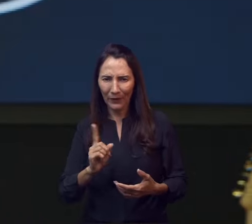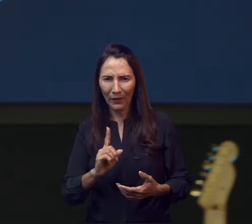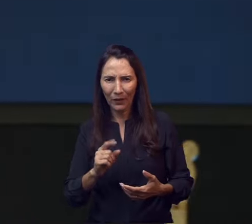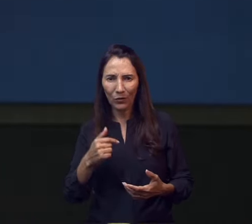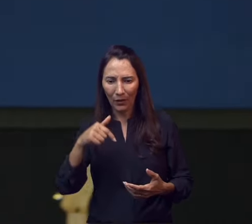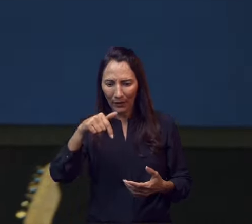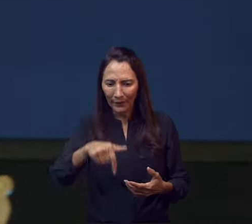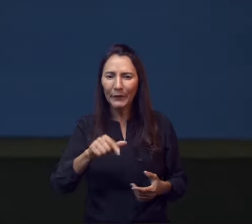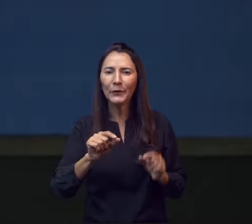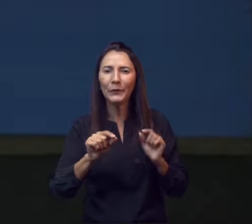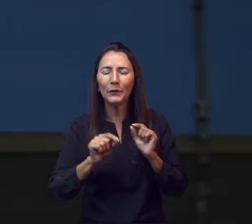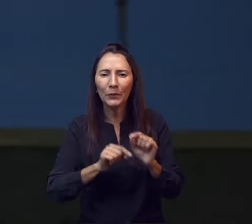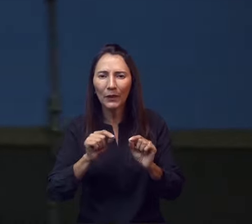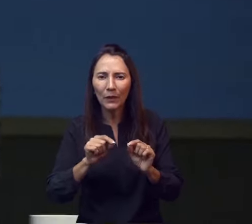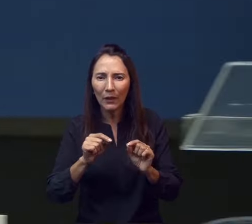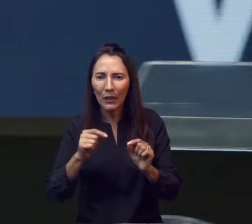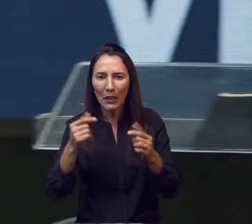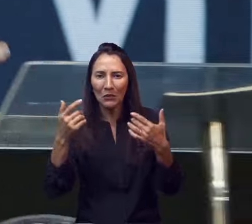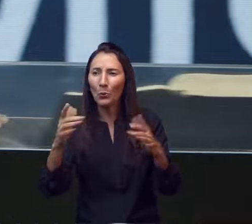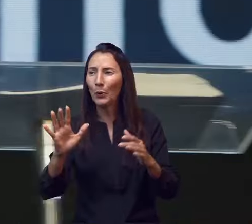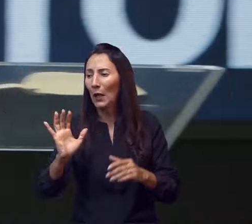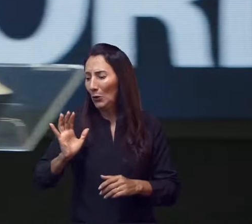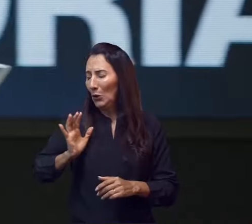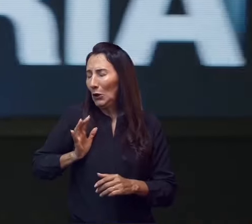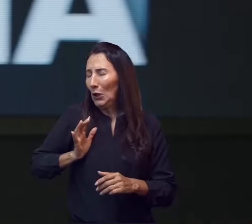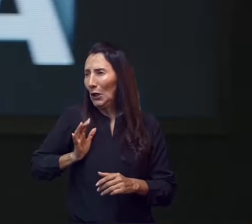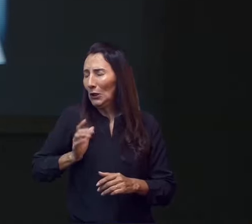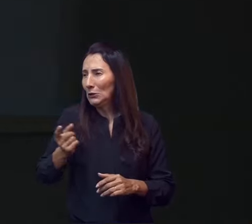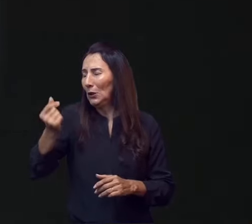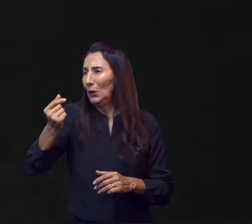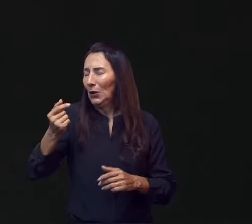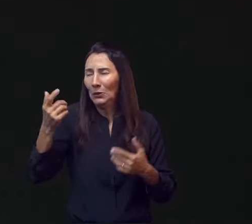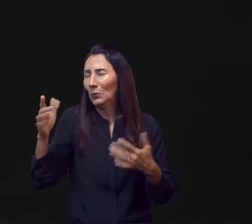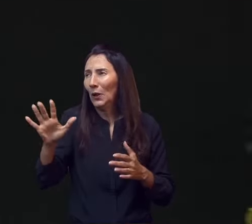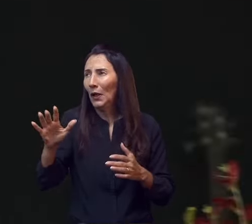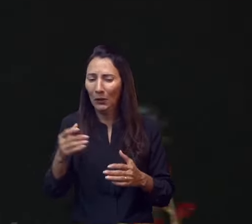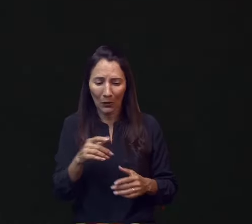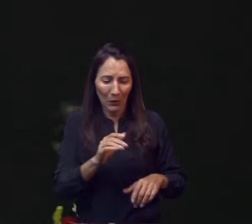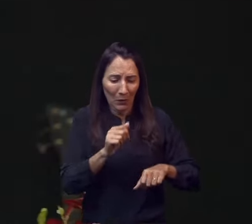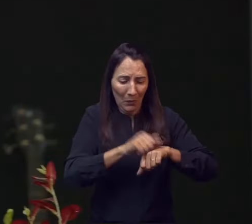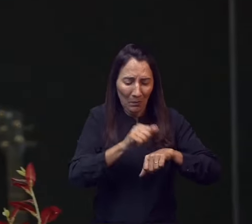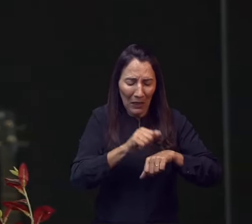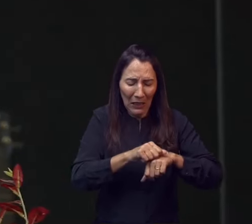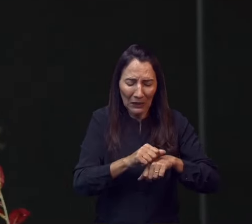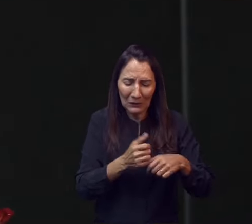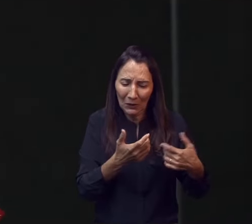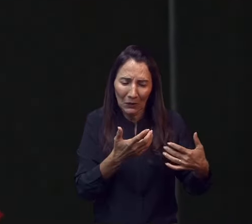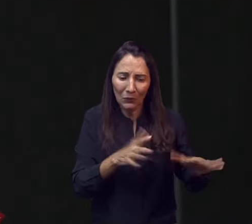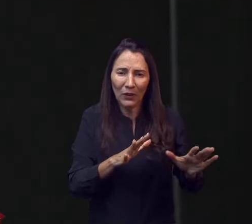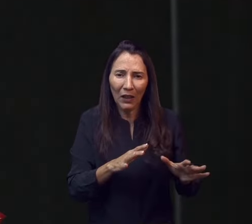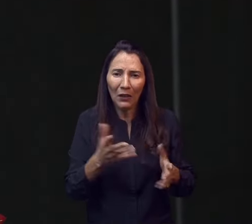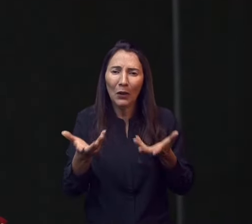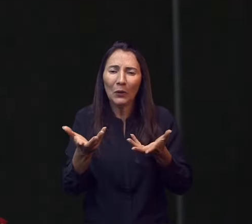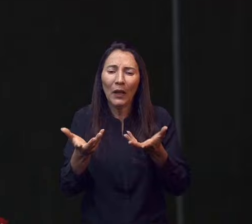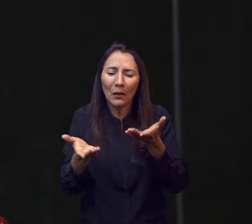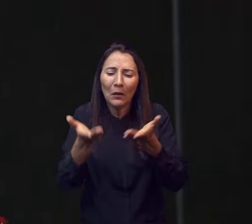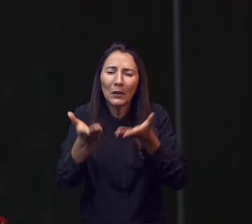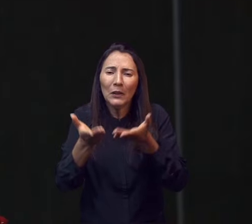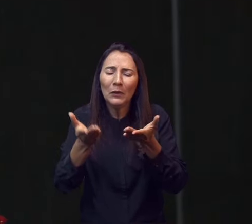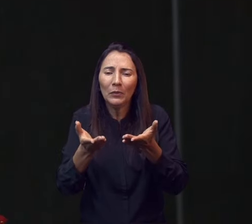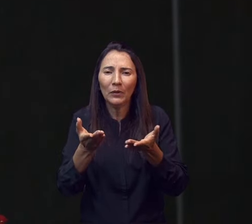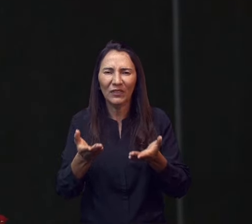doutrina da Bíblia não eu não quero nem riqueza nem a pobreza me dê a Minha Porção acostumar que puxar